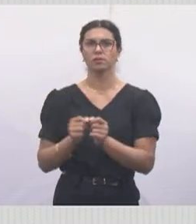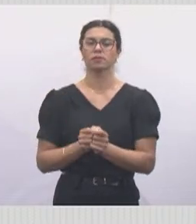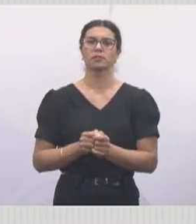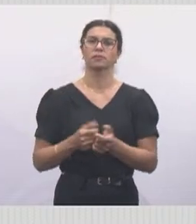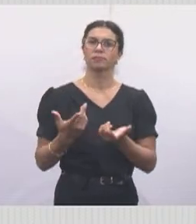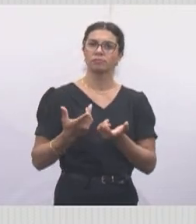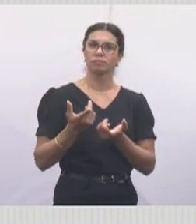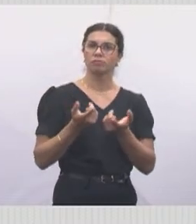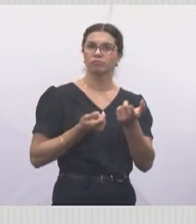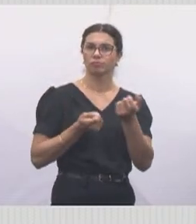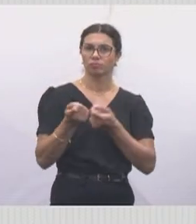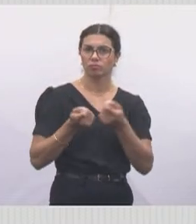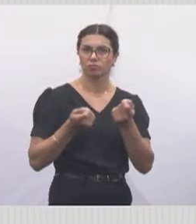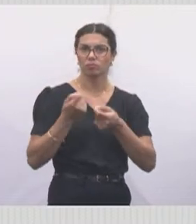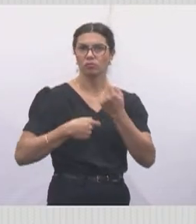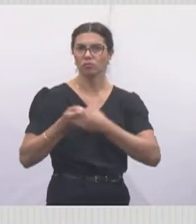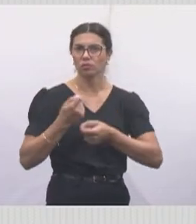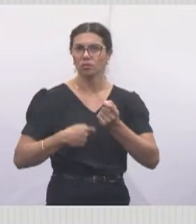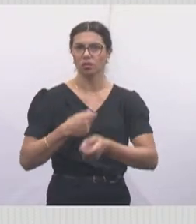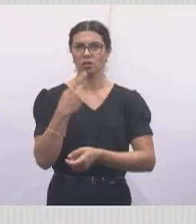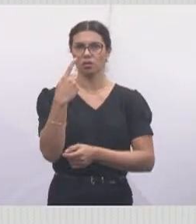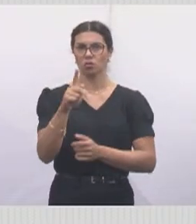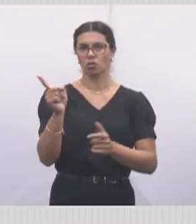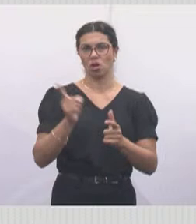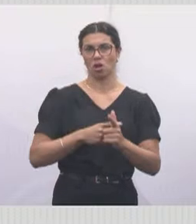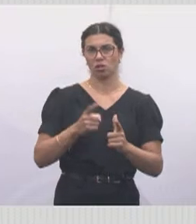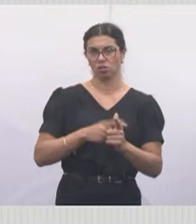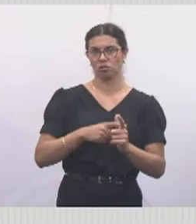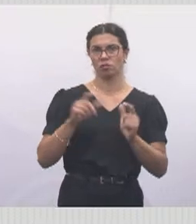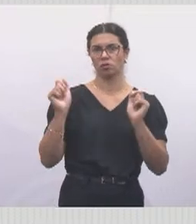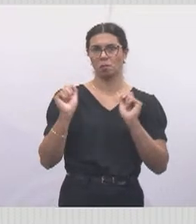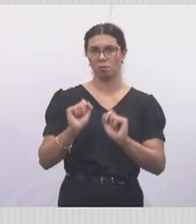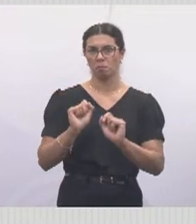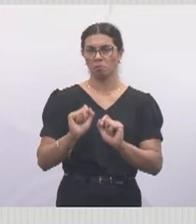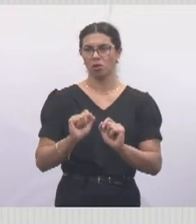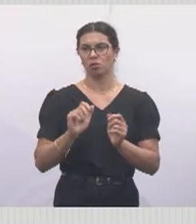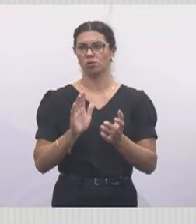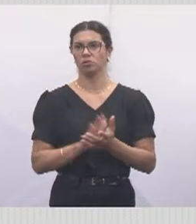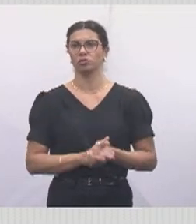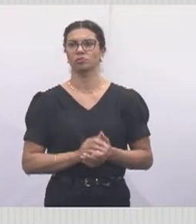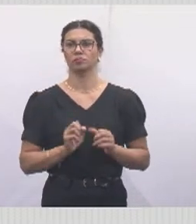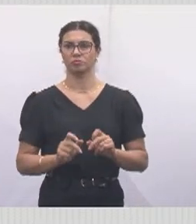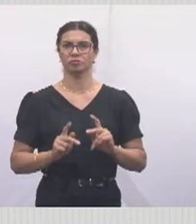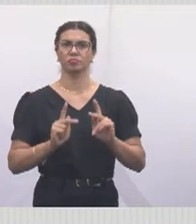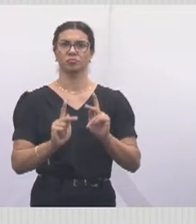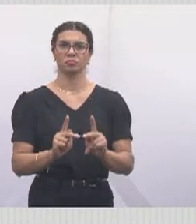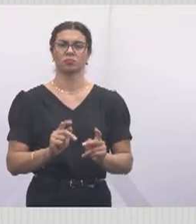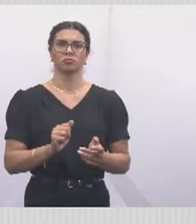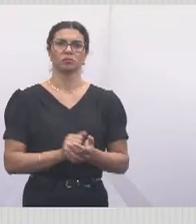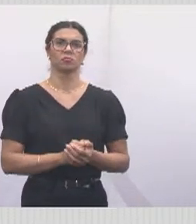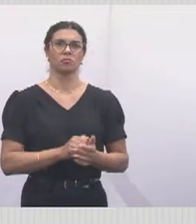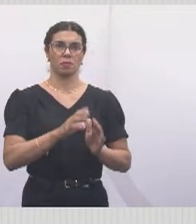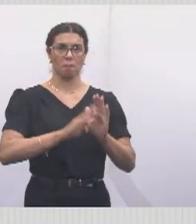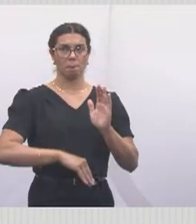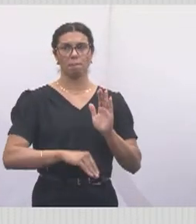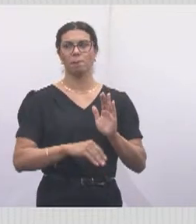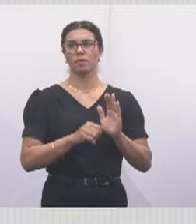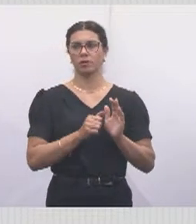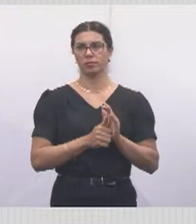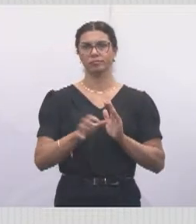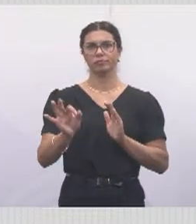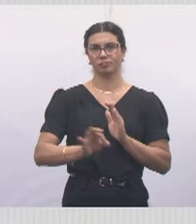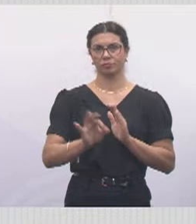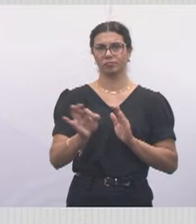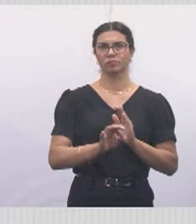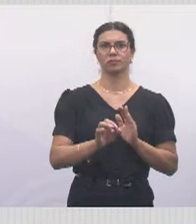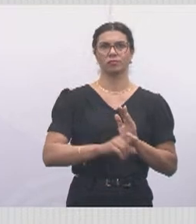nessas condições aí vai ter um parcelamento até 12 vezes 50% à vista ou em 2 vezes 100% de desconto para você